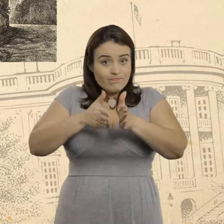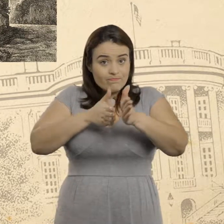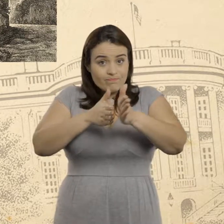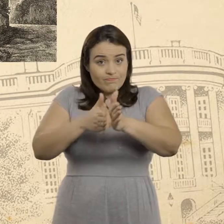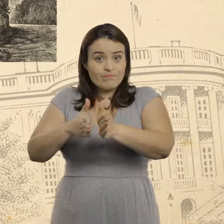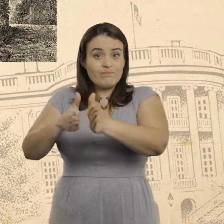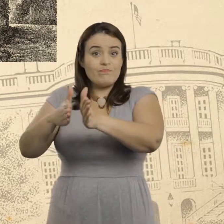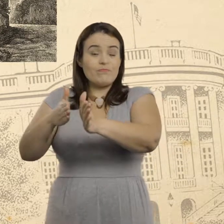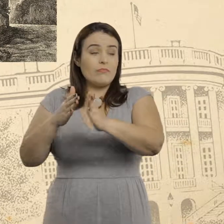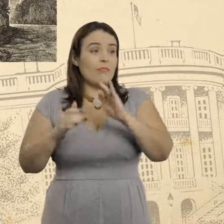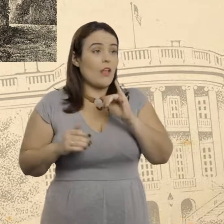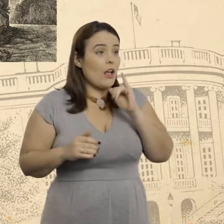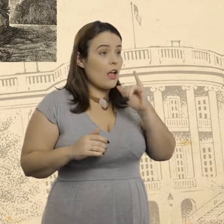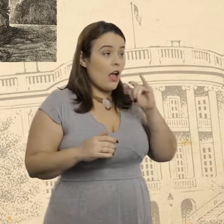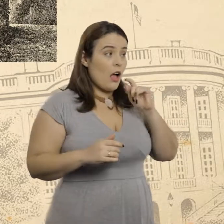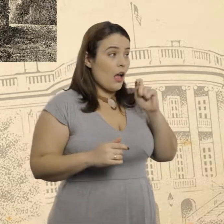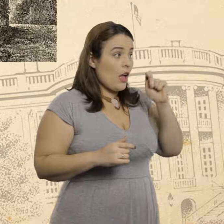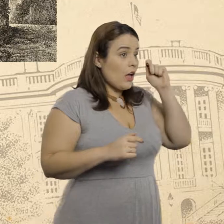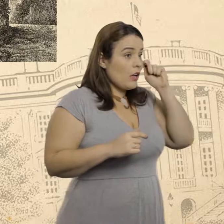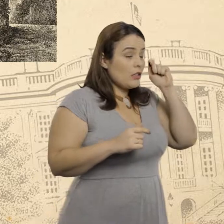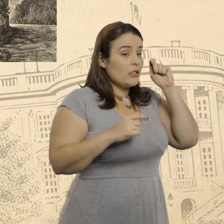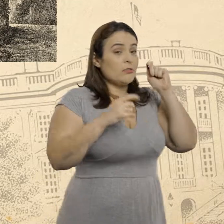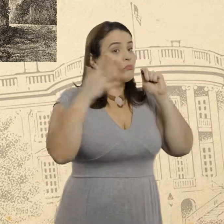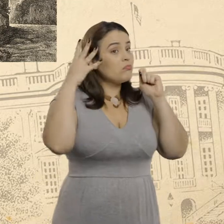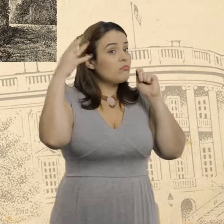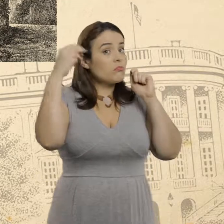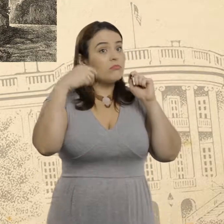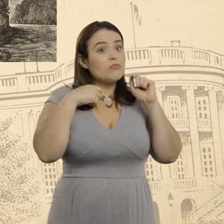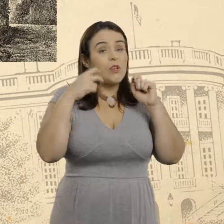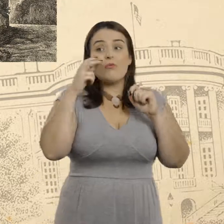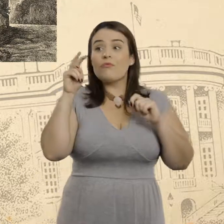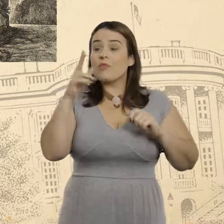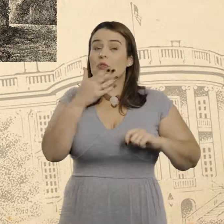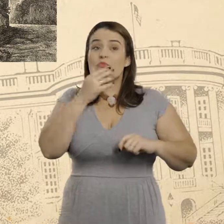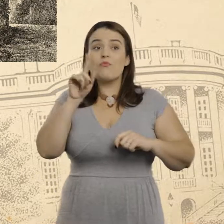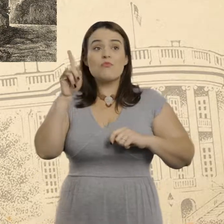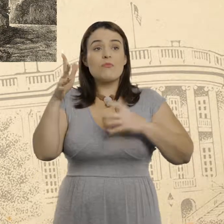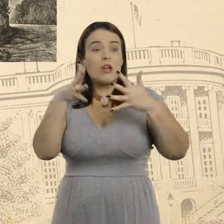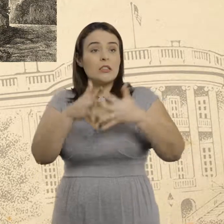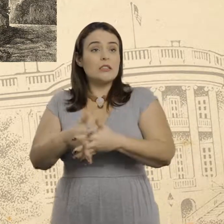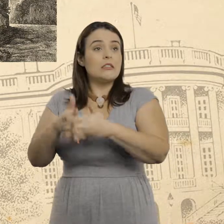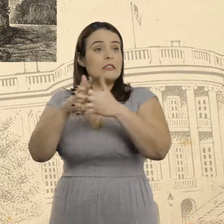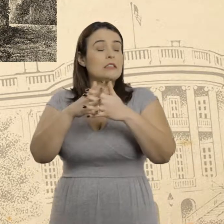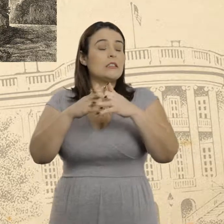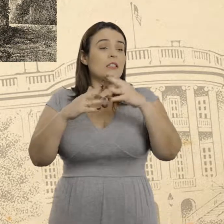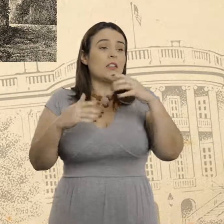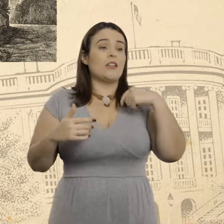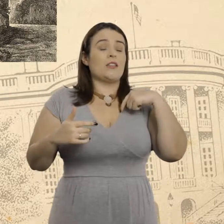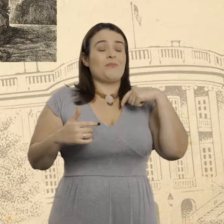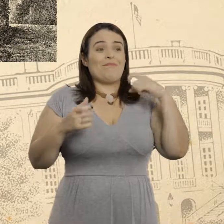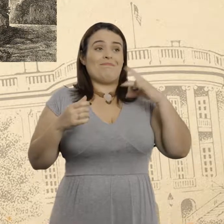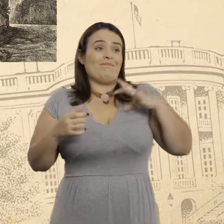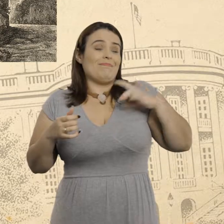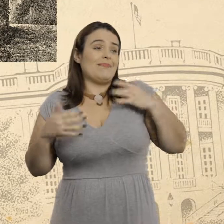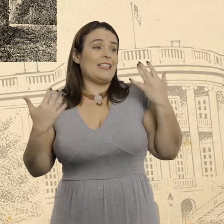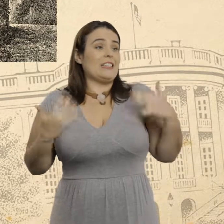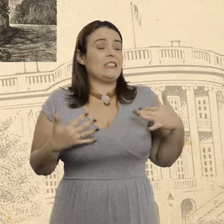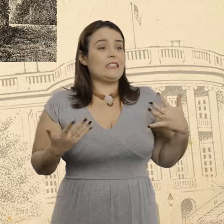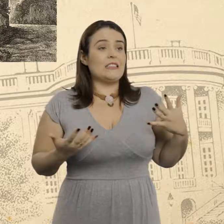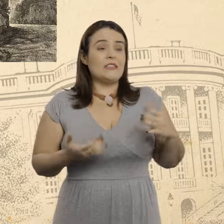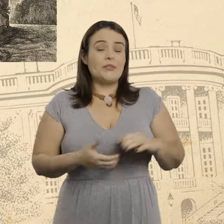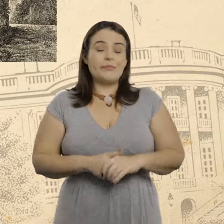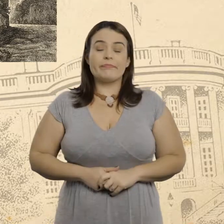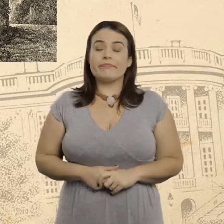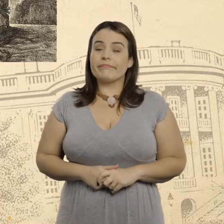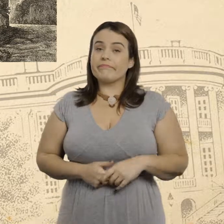Aouda contou para Passepartout e para o detetive Fix que tinha visto o Coronel Proctor. Falou sobre a ideia que a deixava com